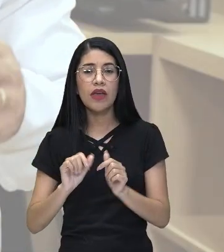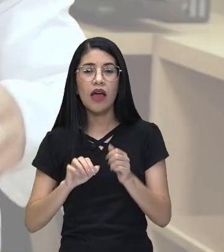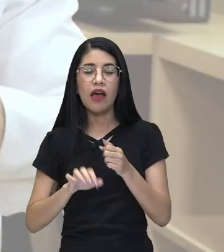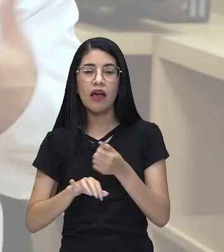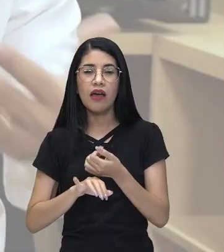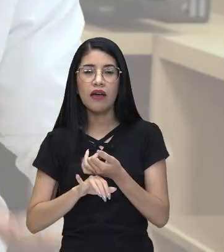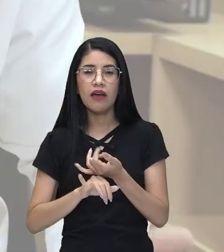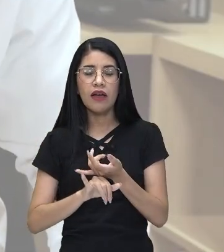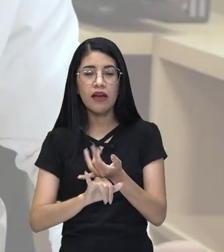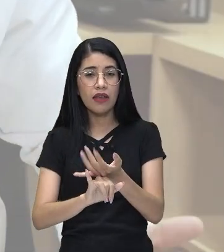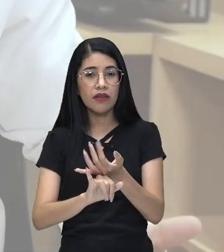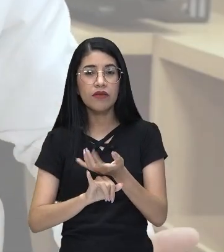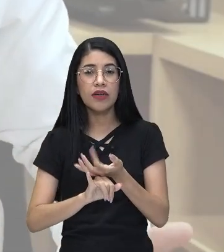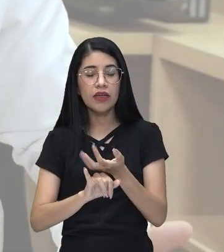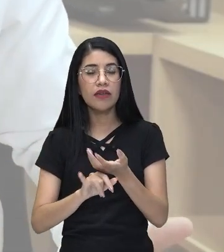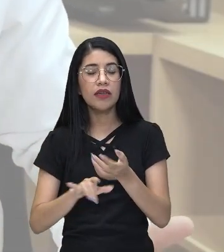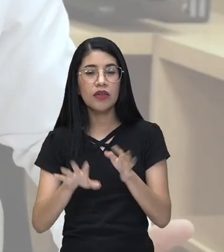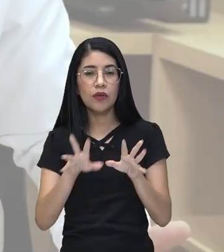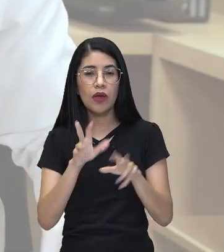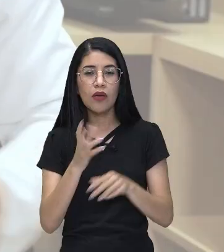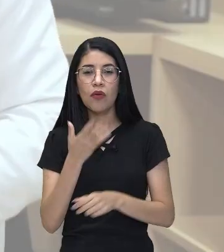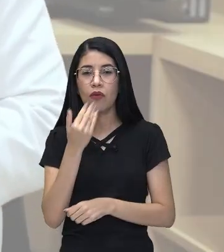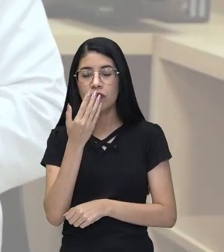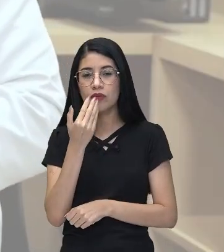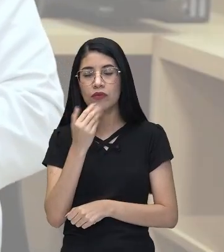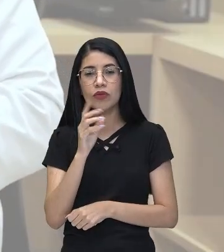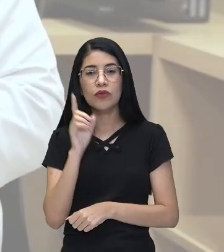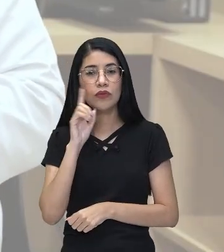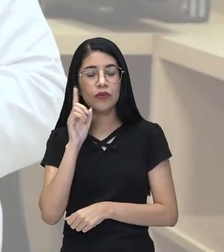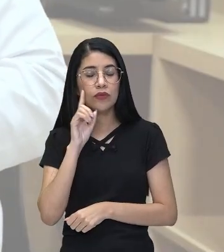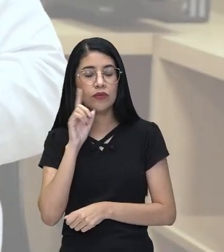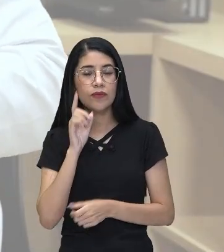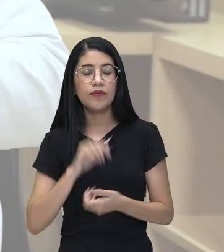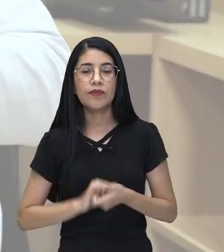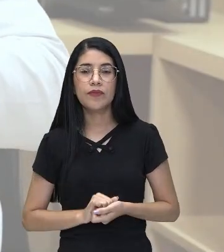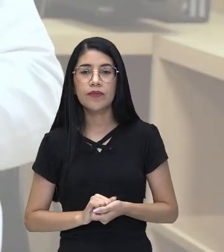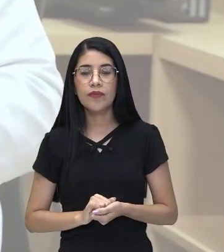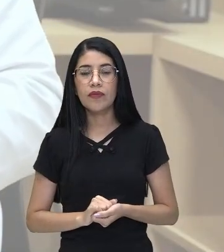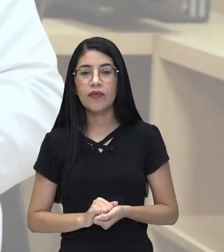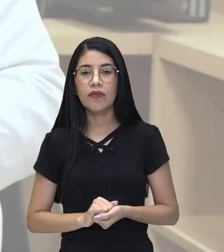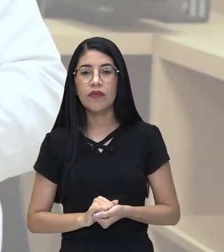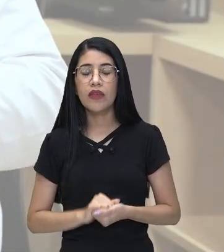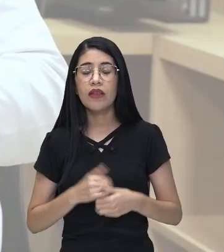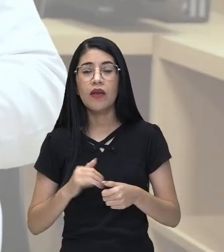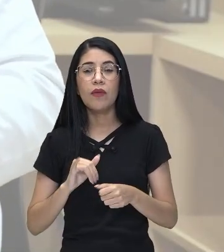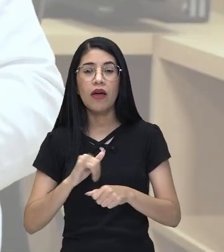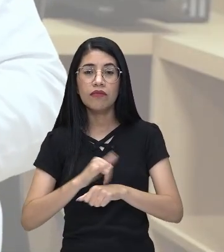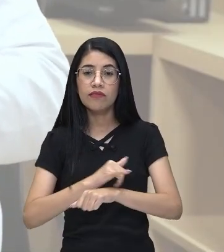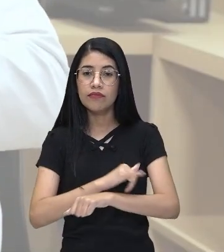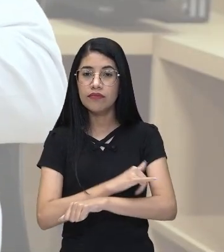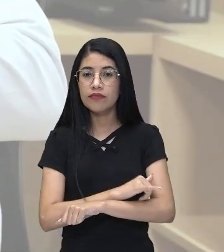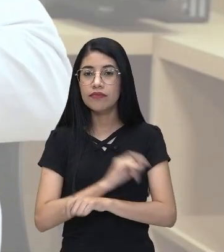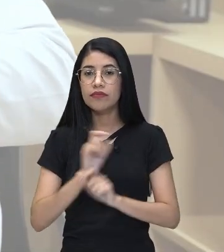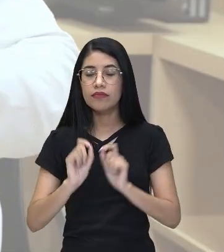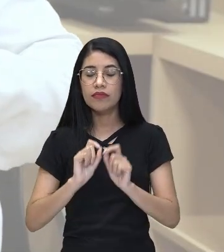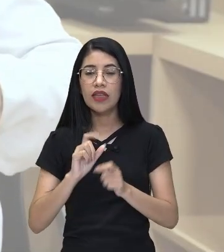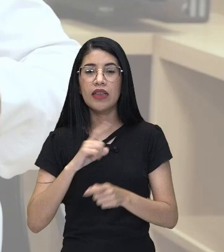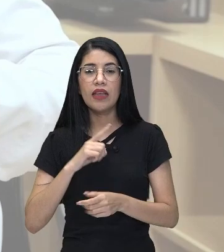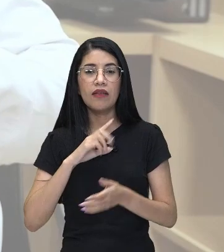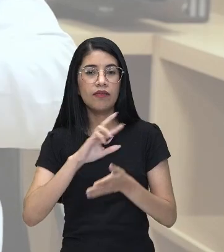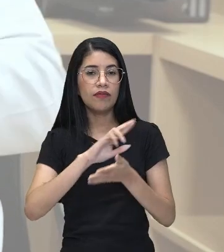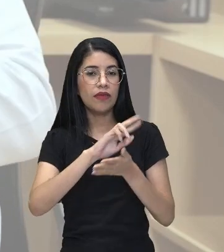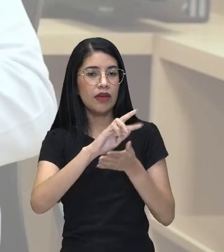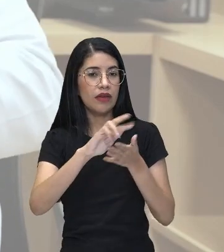que estou ingerindo ao longo do meu dia. Então, a obesidade, ela é